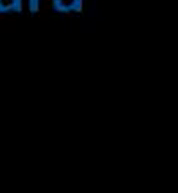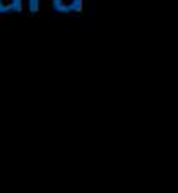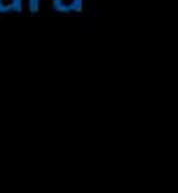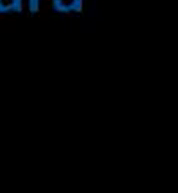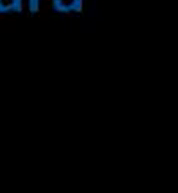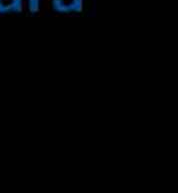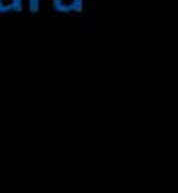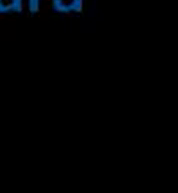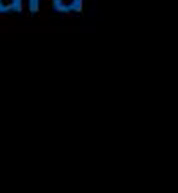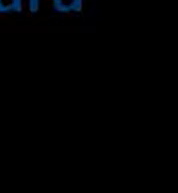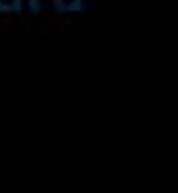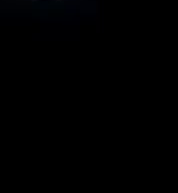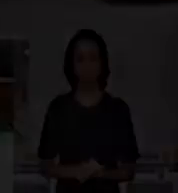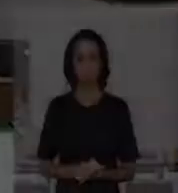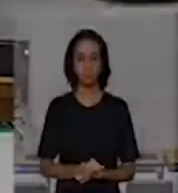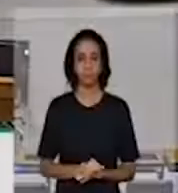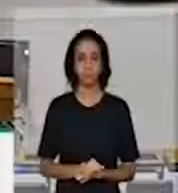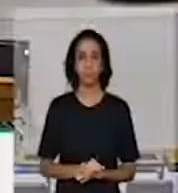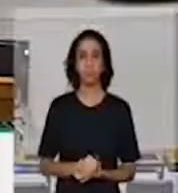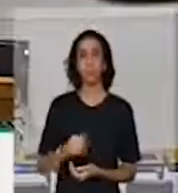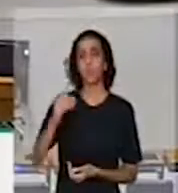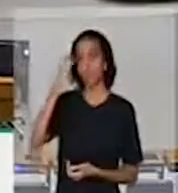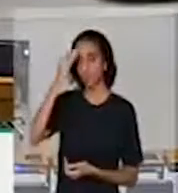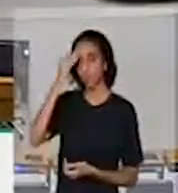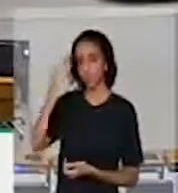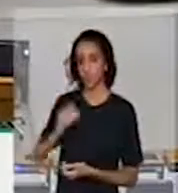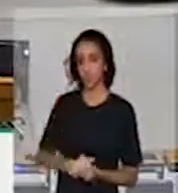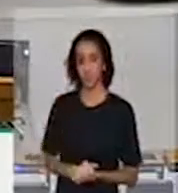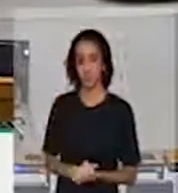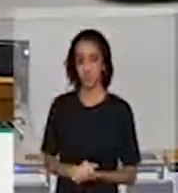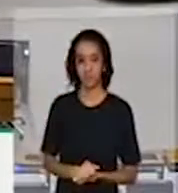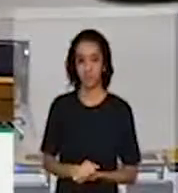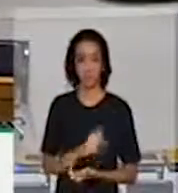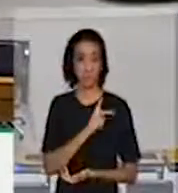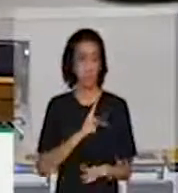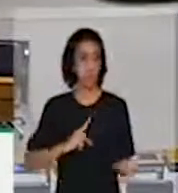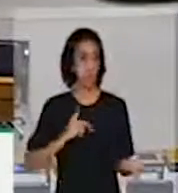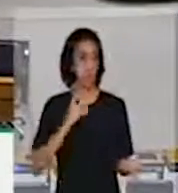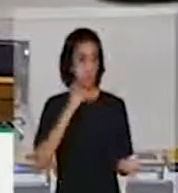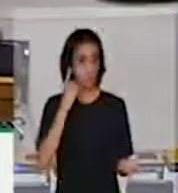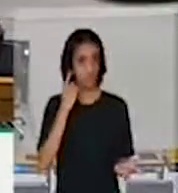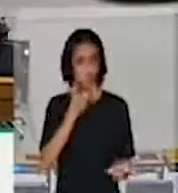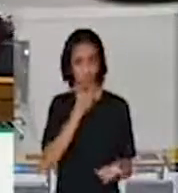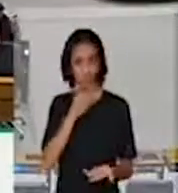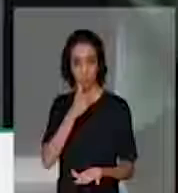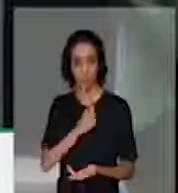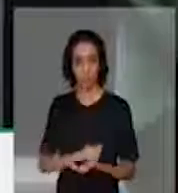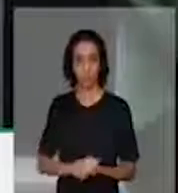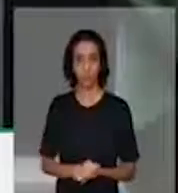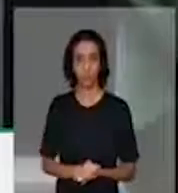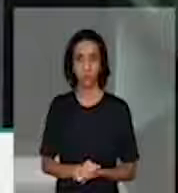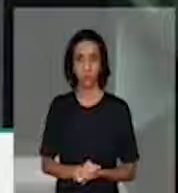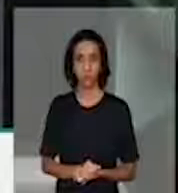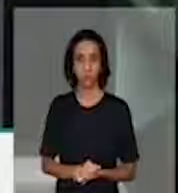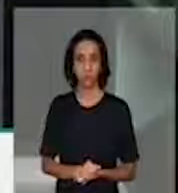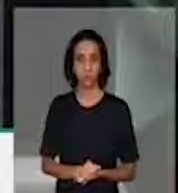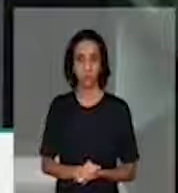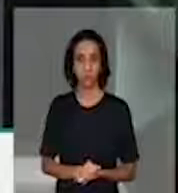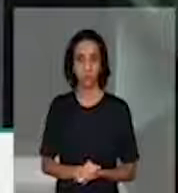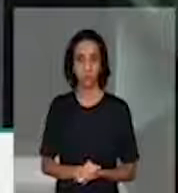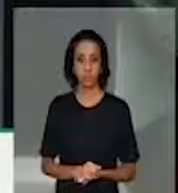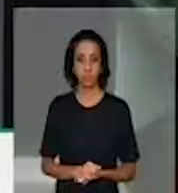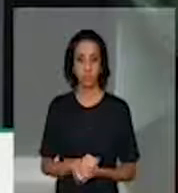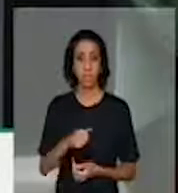Obrigado. Senhor presidente, senhoras e senhores deputados, eu subo nessa tribuna